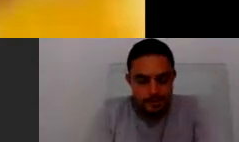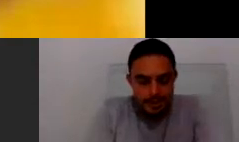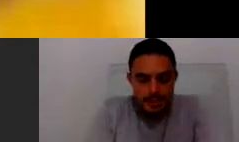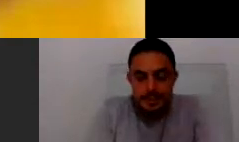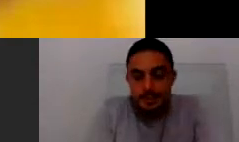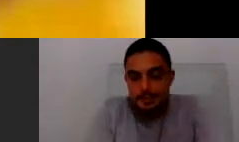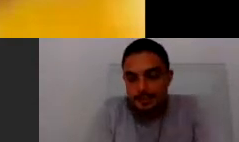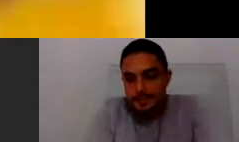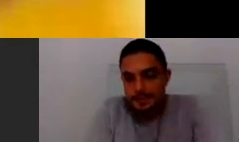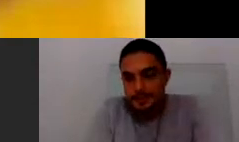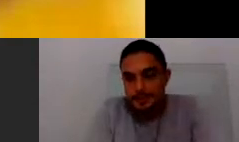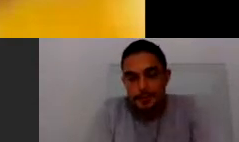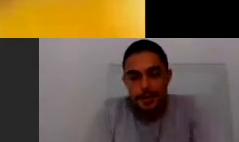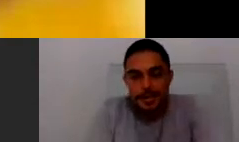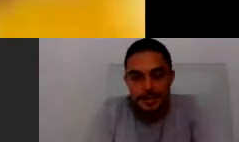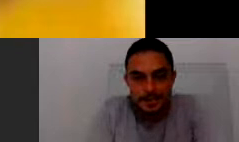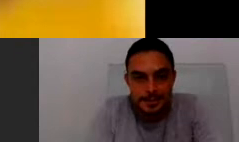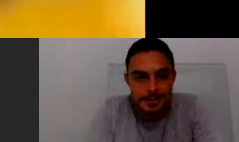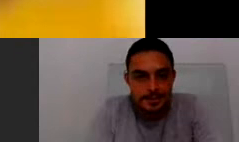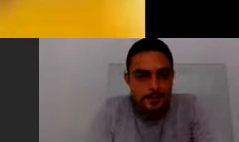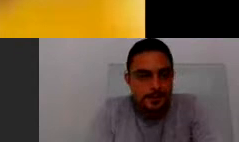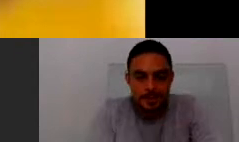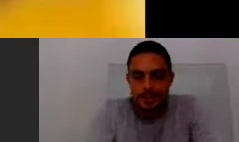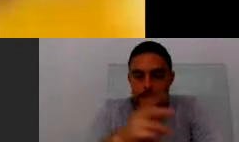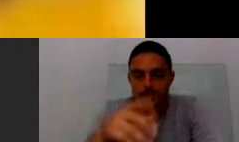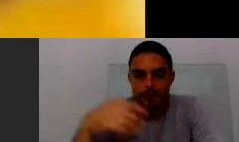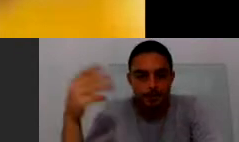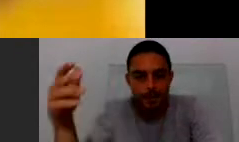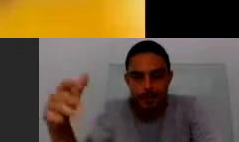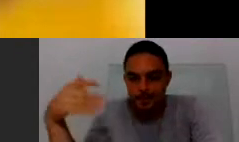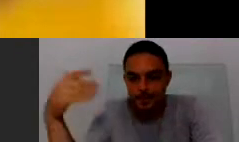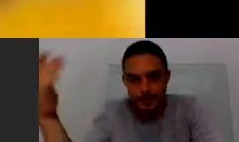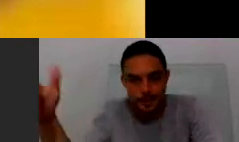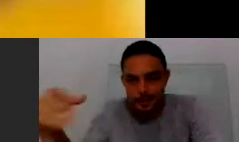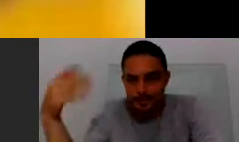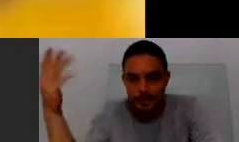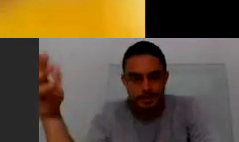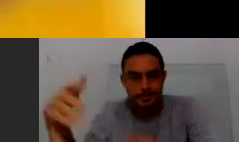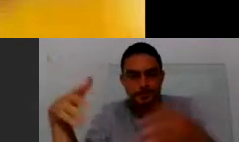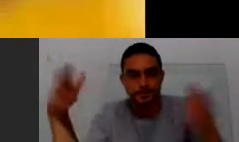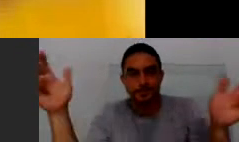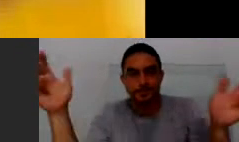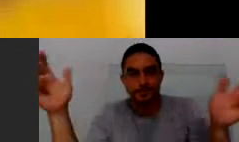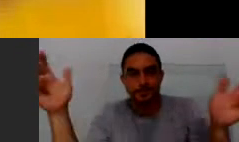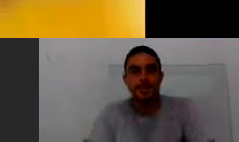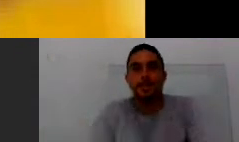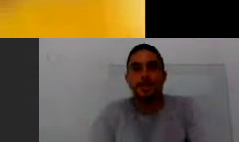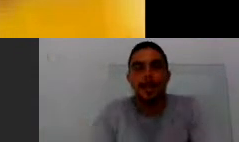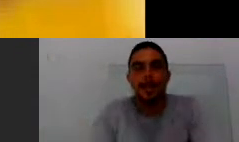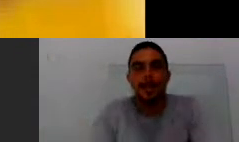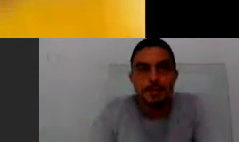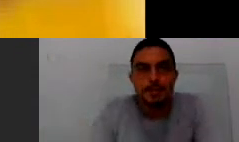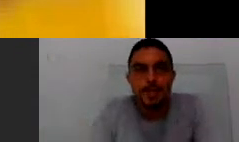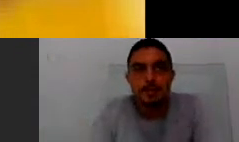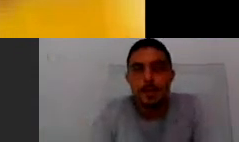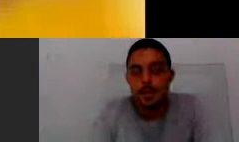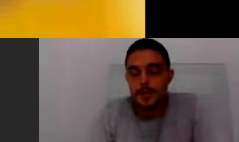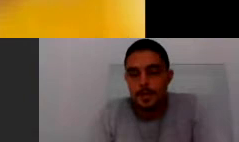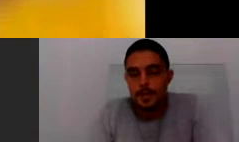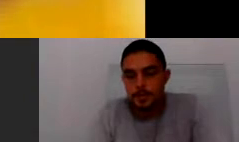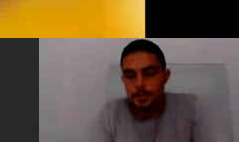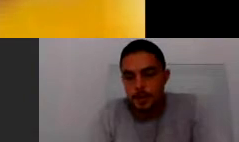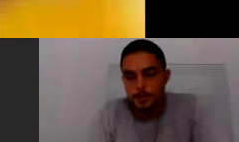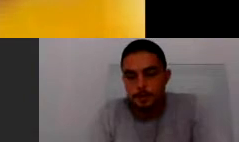bem interessantes, que se eu falasse aqui vocês iriam gostar: nitossolo, vertissolo, chernossolo, são nomes bem interessantes com